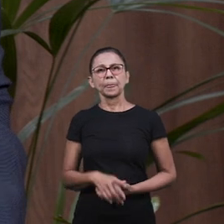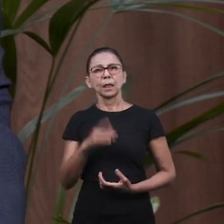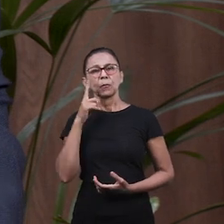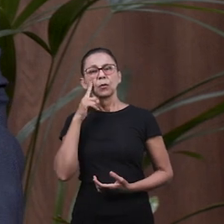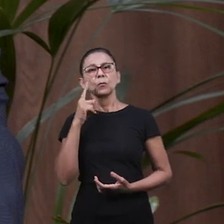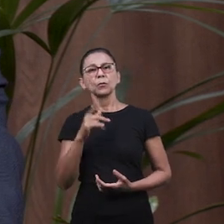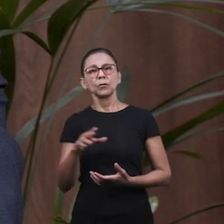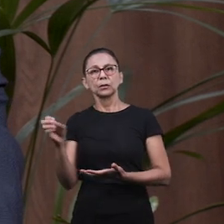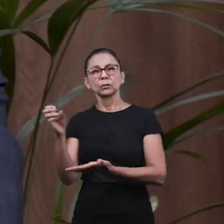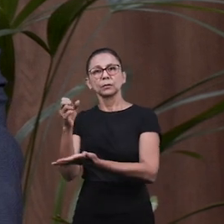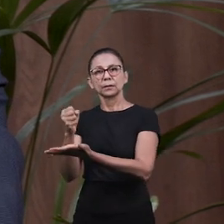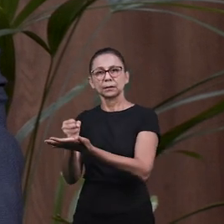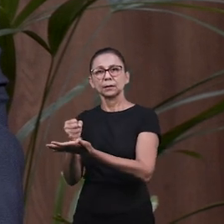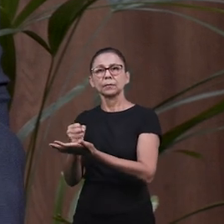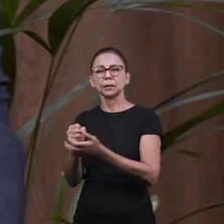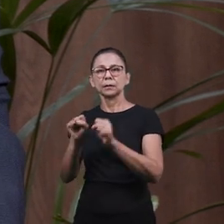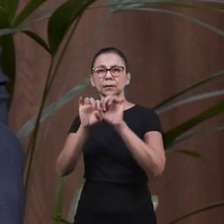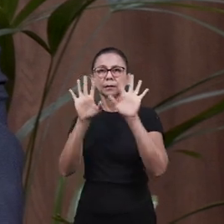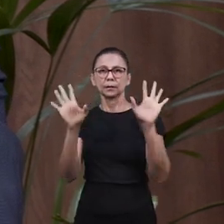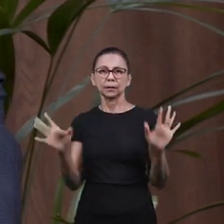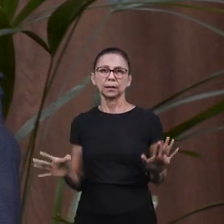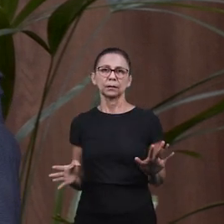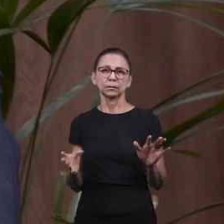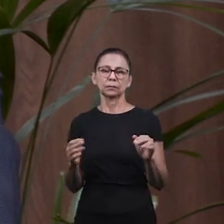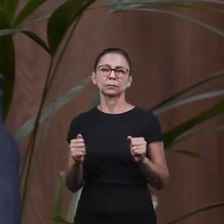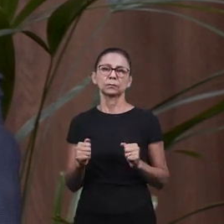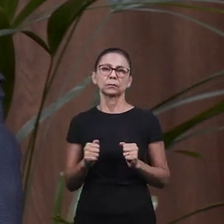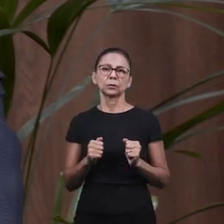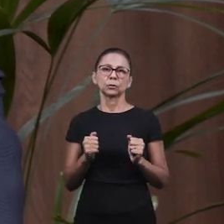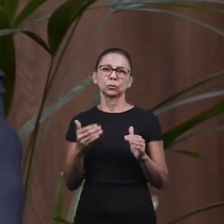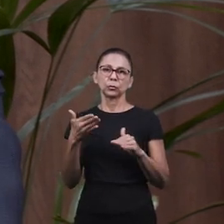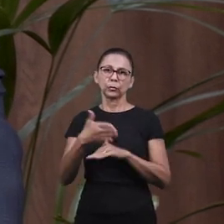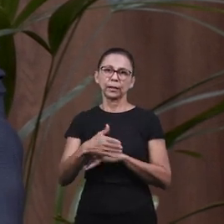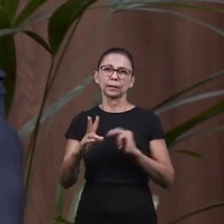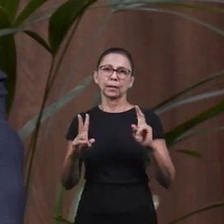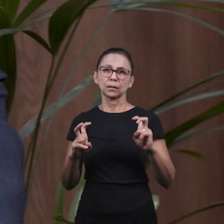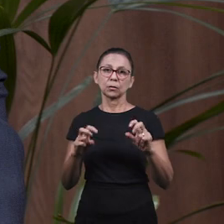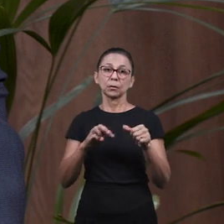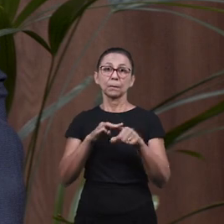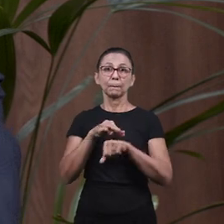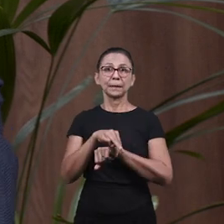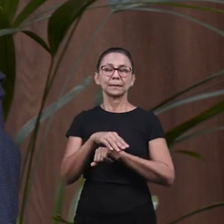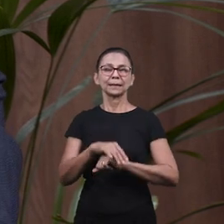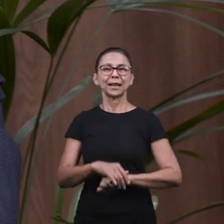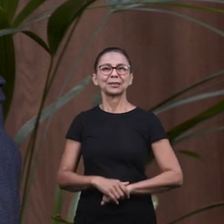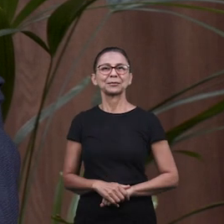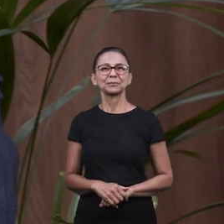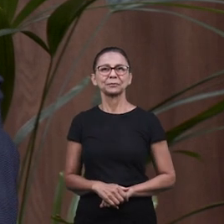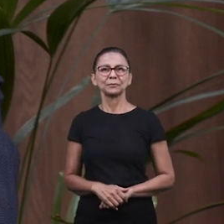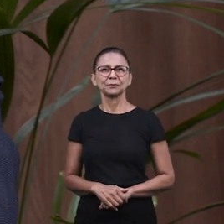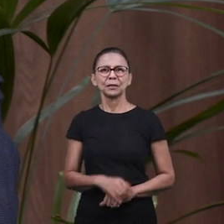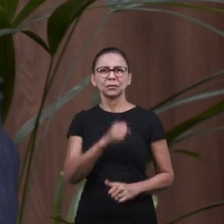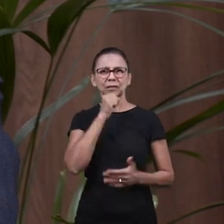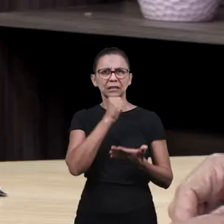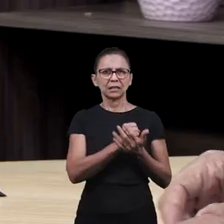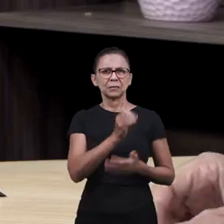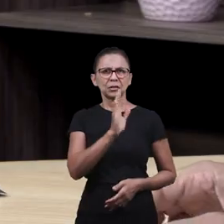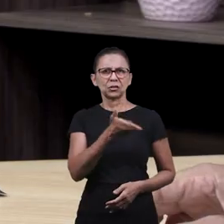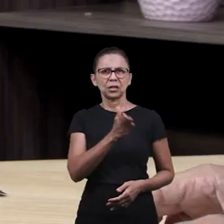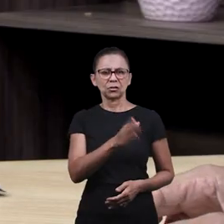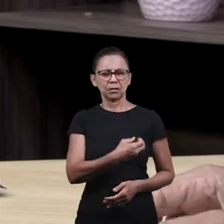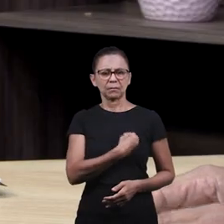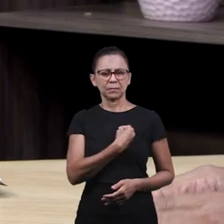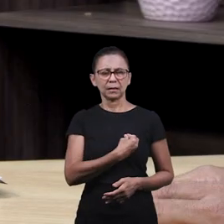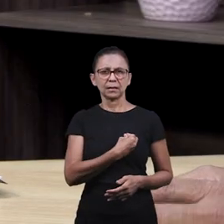depois no Novo Testamento, porque fica muito claro quando fala de ministério, né? Que coisa. Mas já estava lá. Que coisa